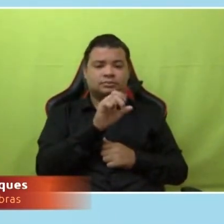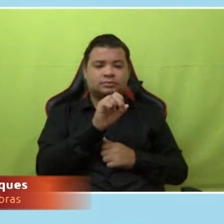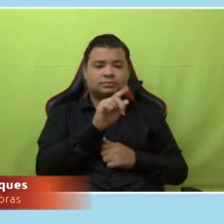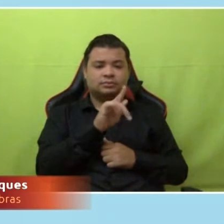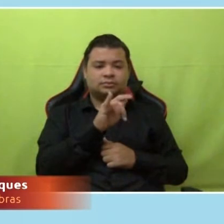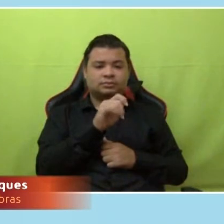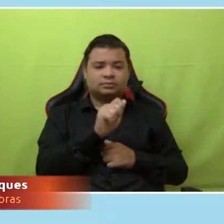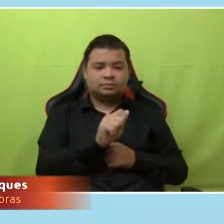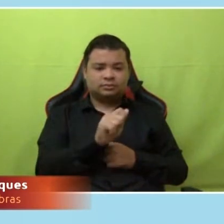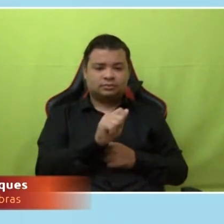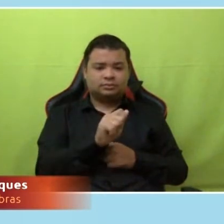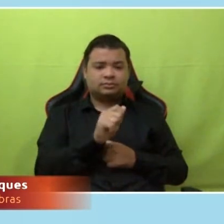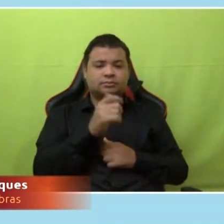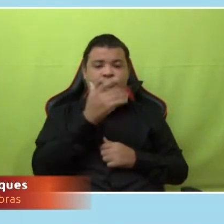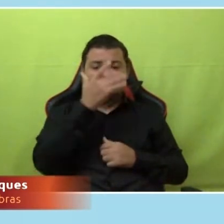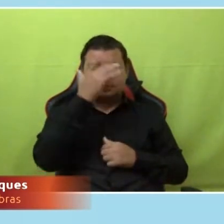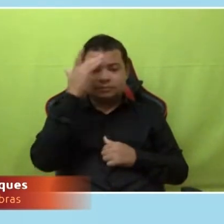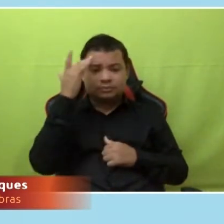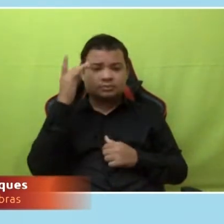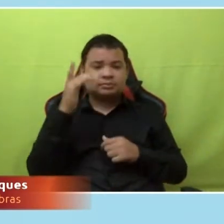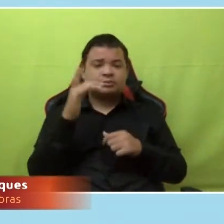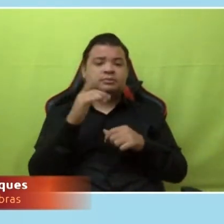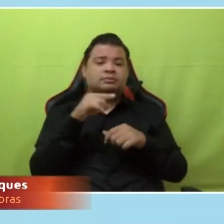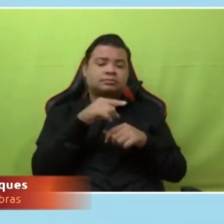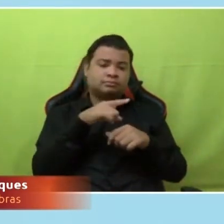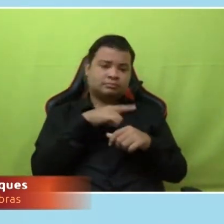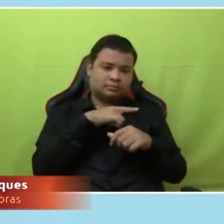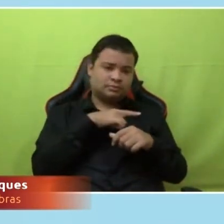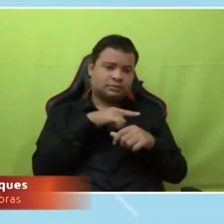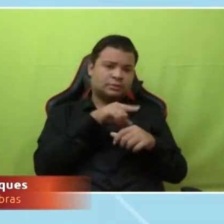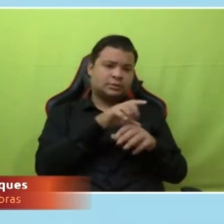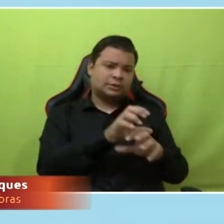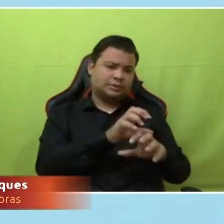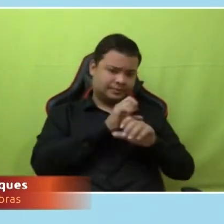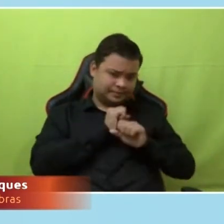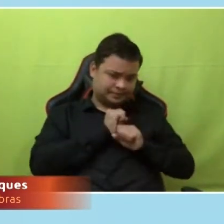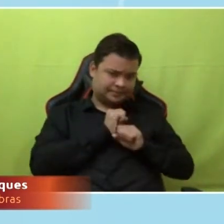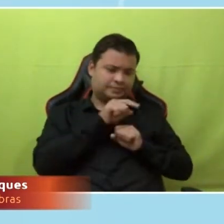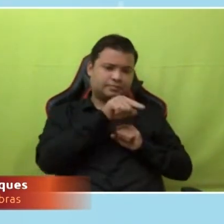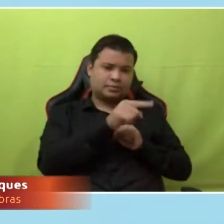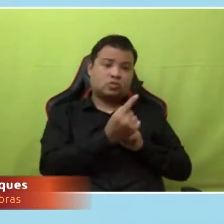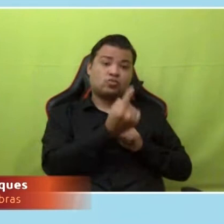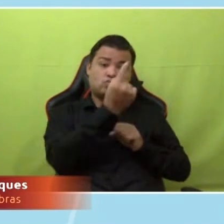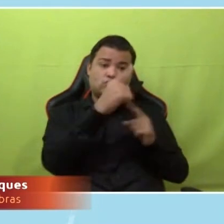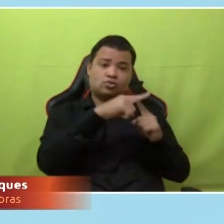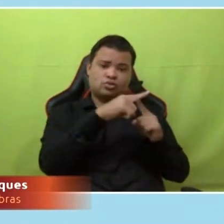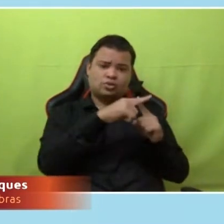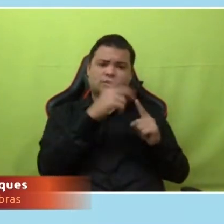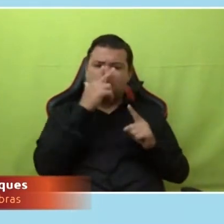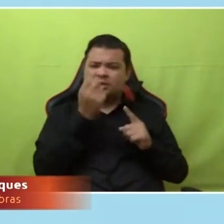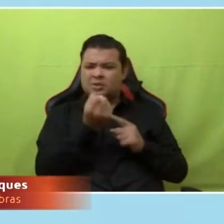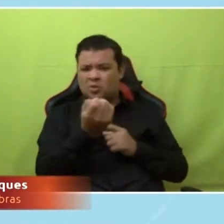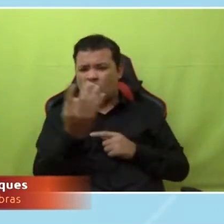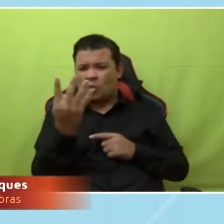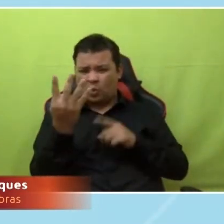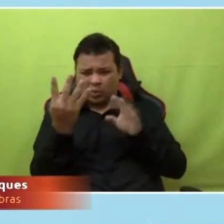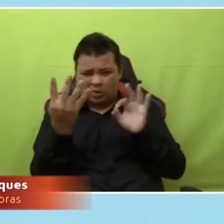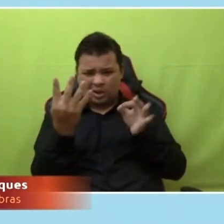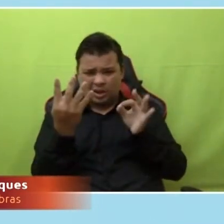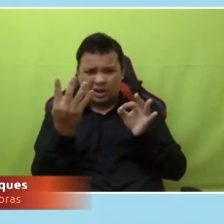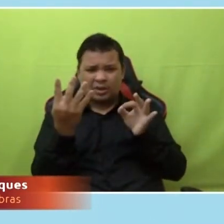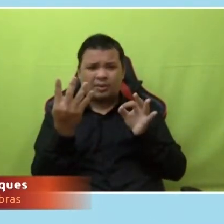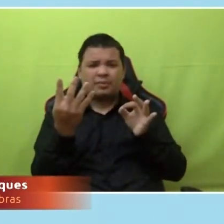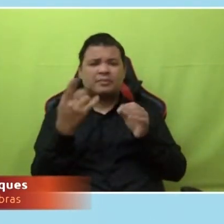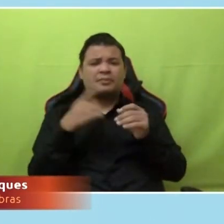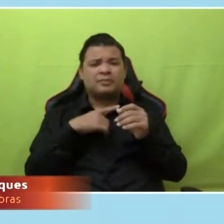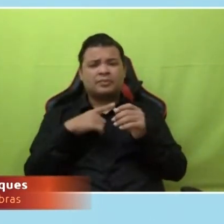contaminada com uma sorologia pode ser contaminada pelas outras, né? São 4 circulando atualmente aqui no estado. Sei que teve um vírus que ressurgiu